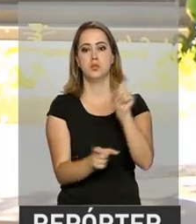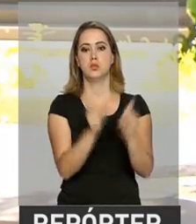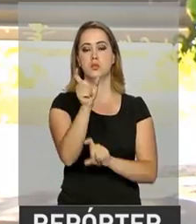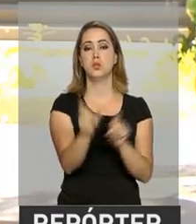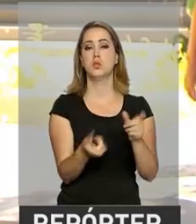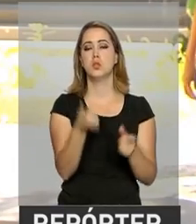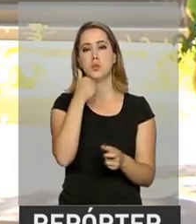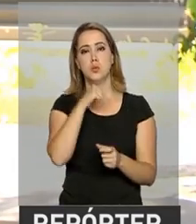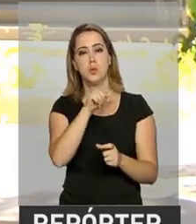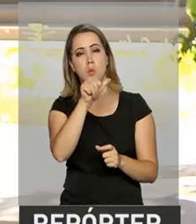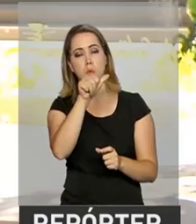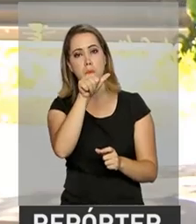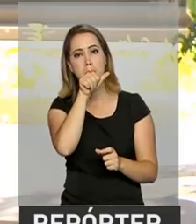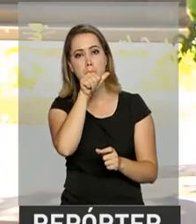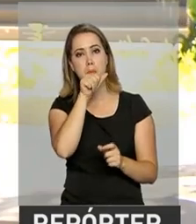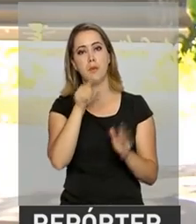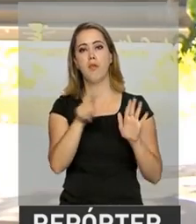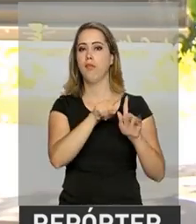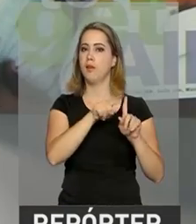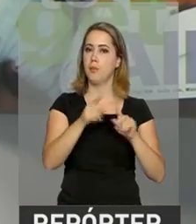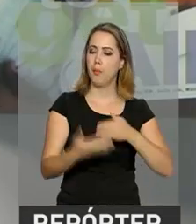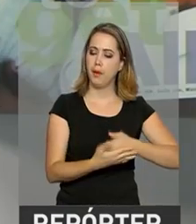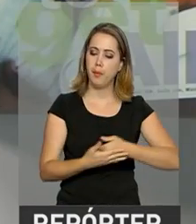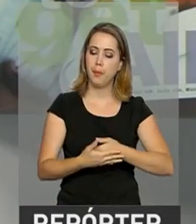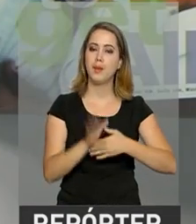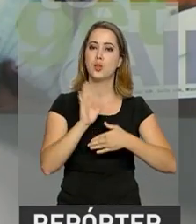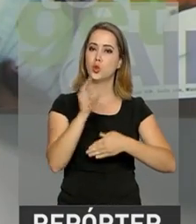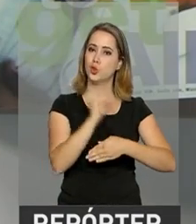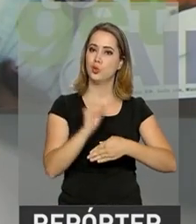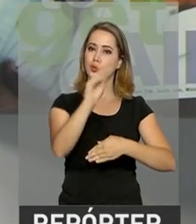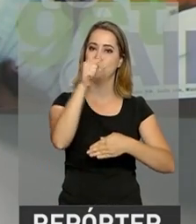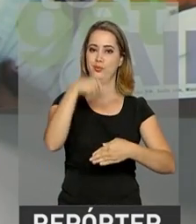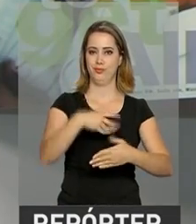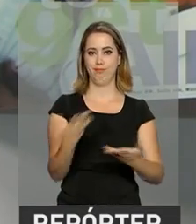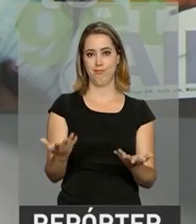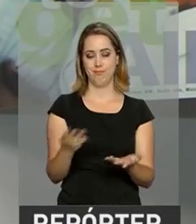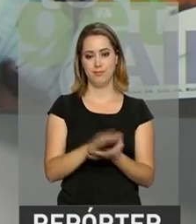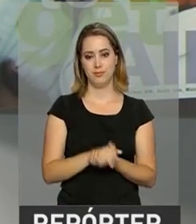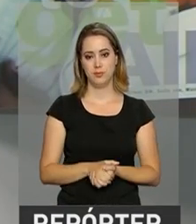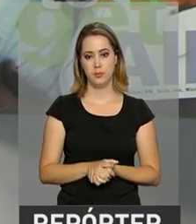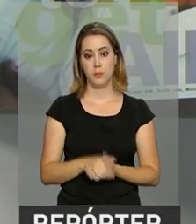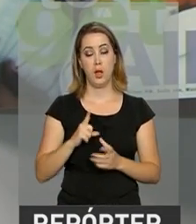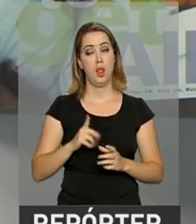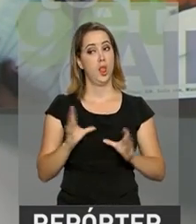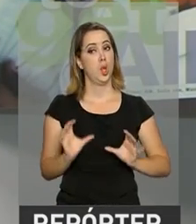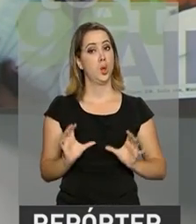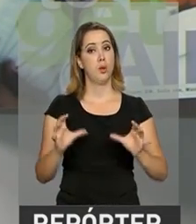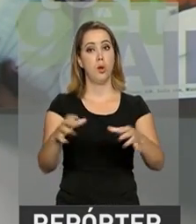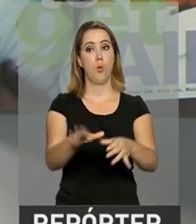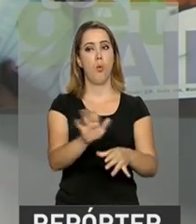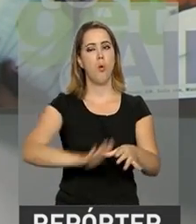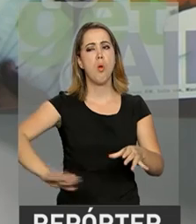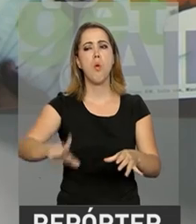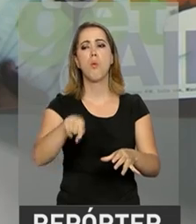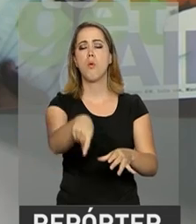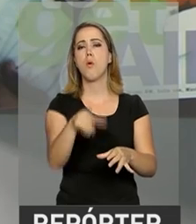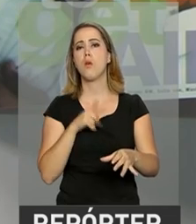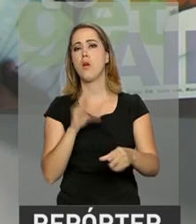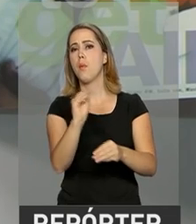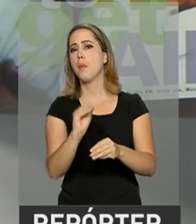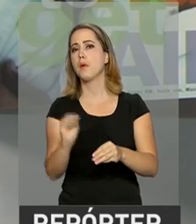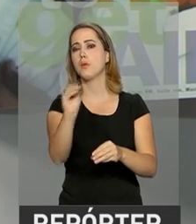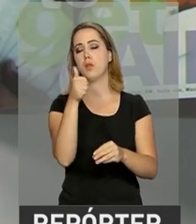gestantes e bebês Já foram atendidos aqui tem uma clínica direcionada ao acompanhamento das